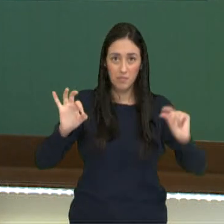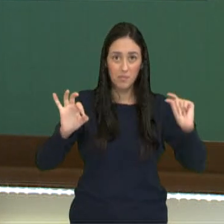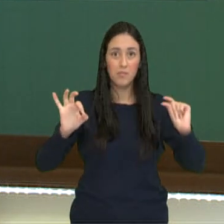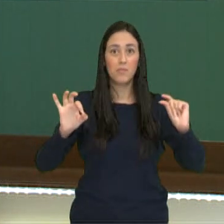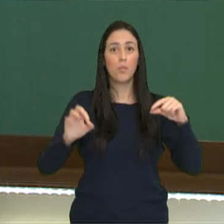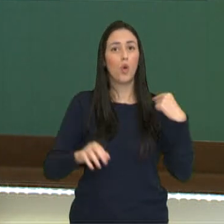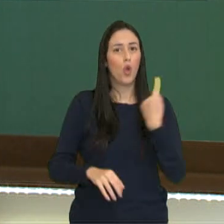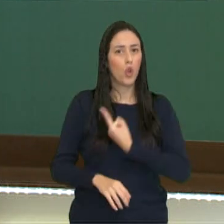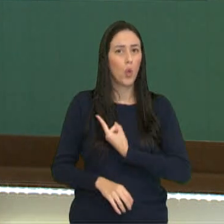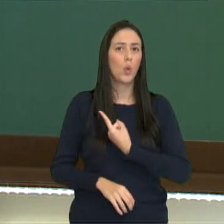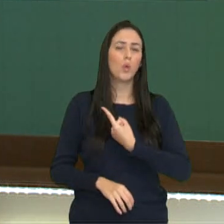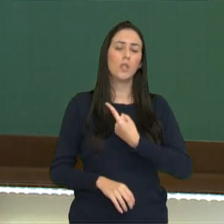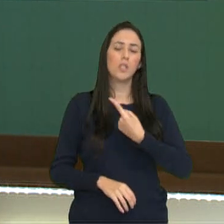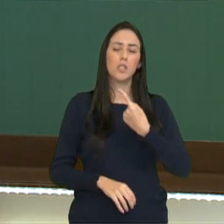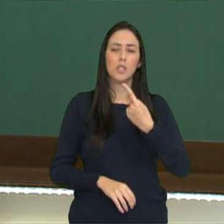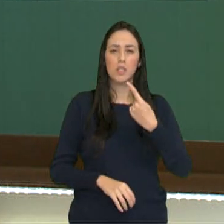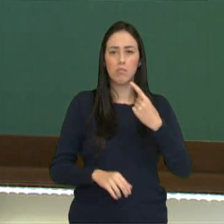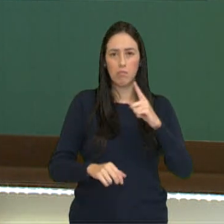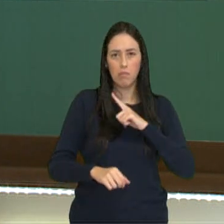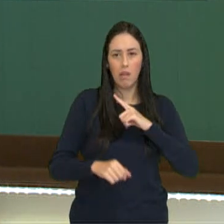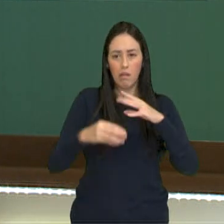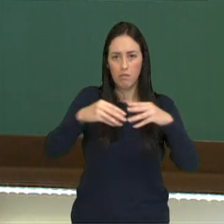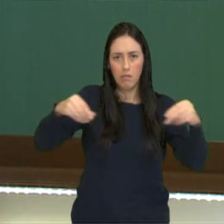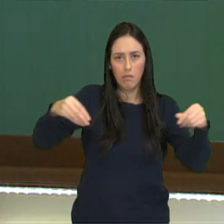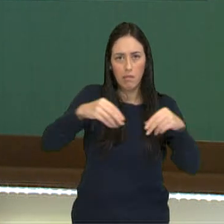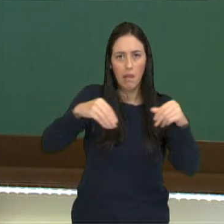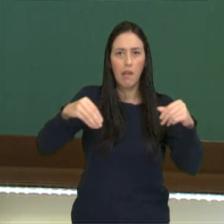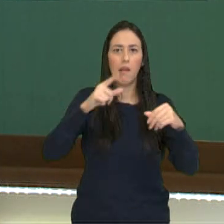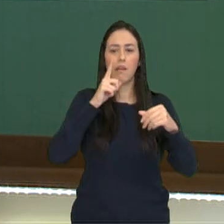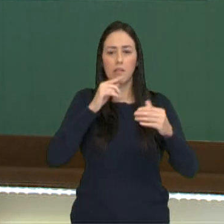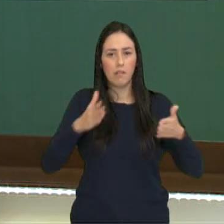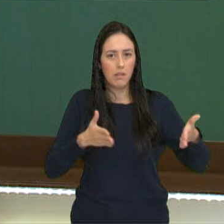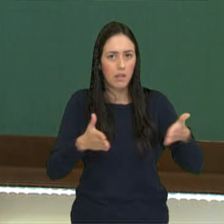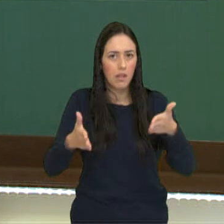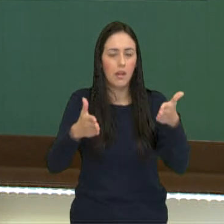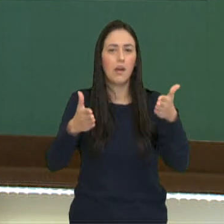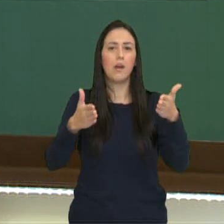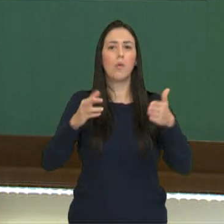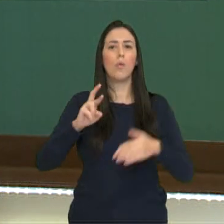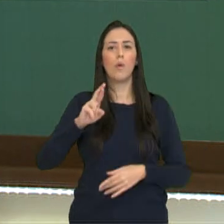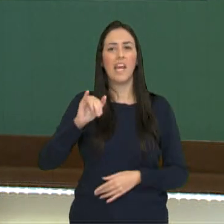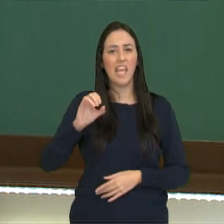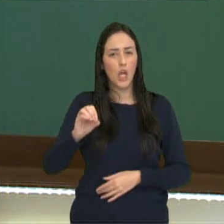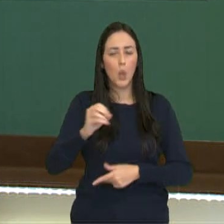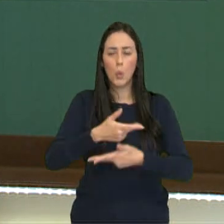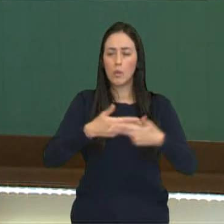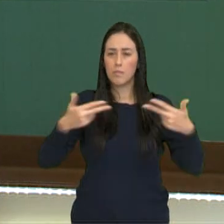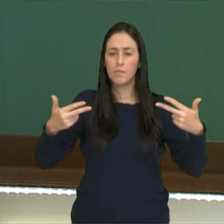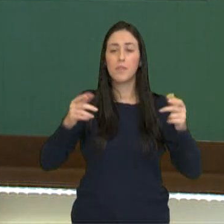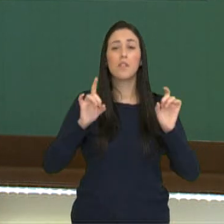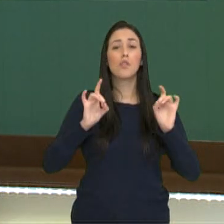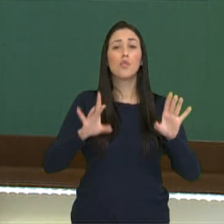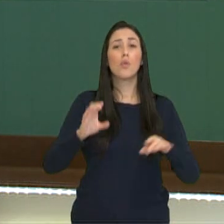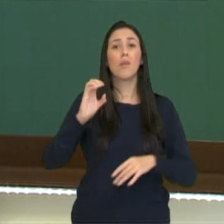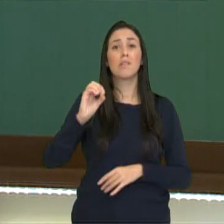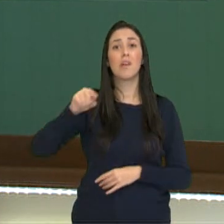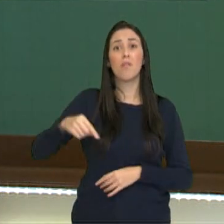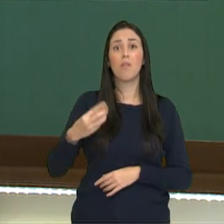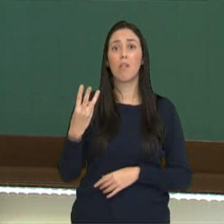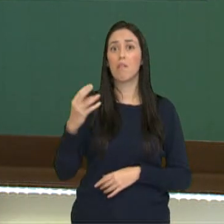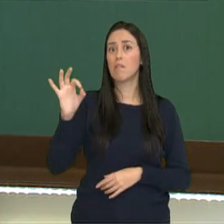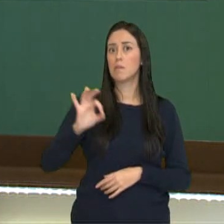nós na superfície terrestre por meio de lagos e rios, nós temos apenas